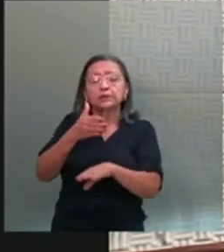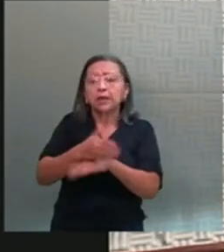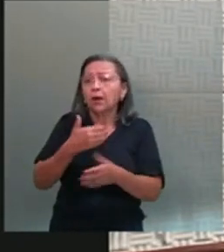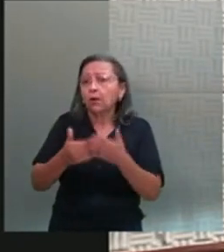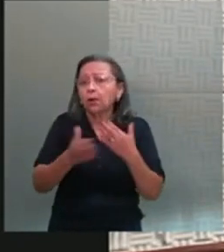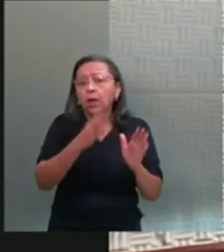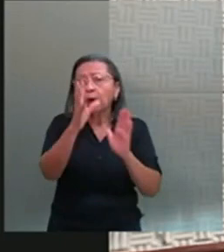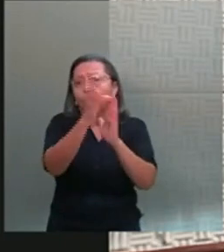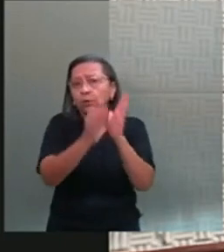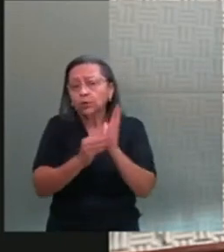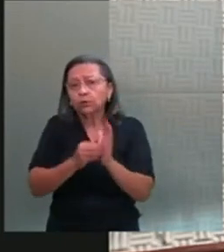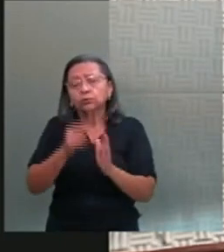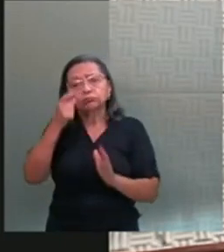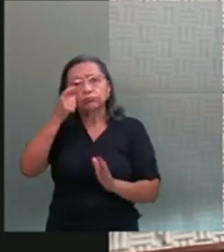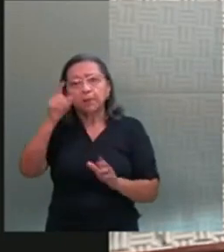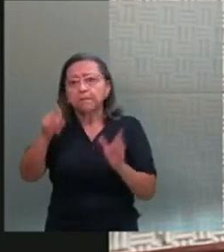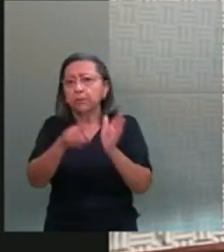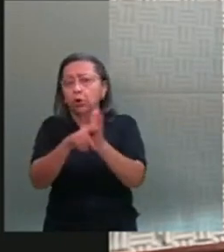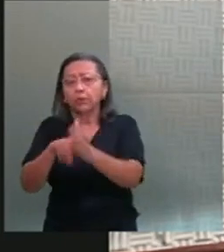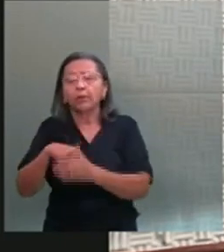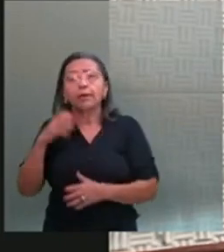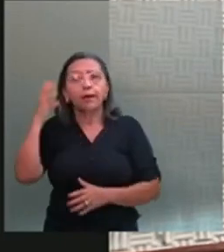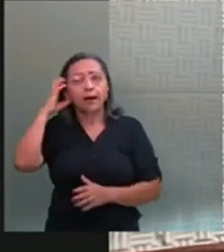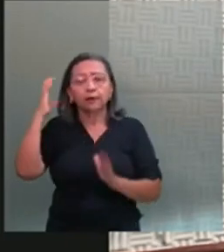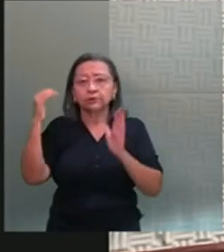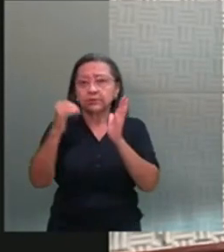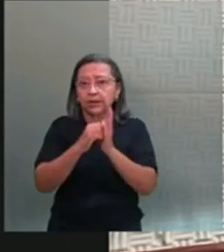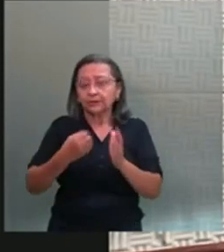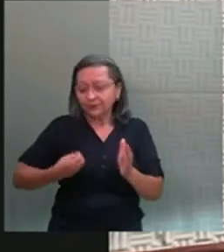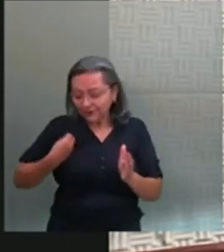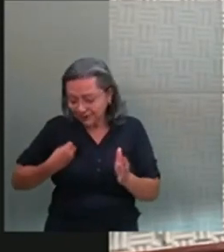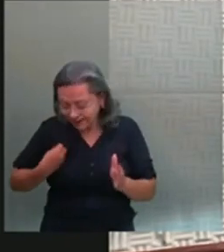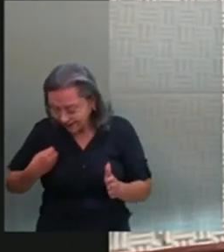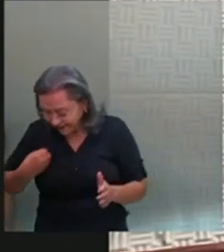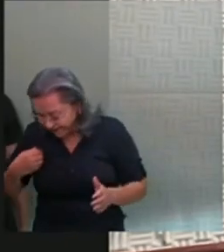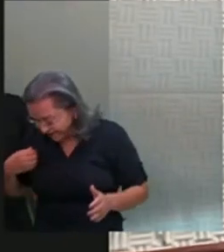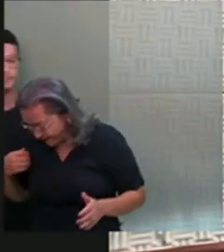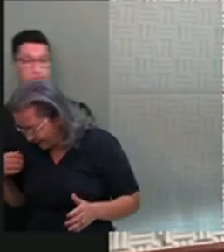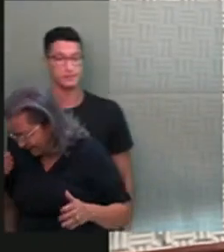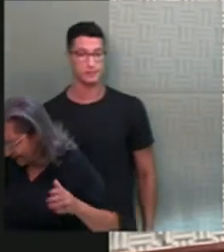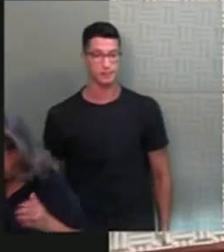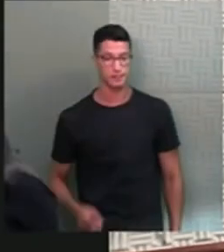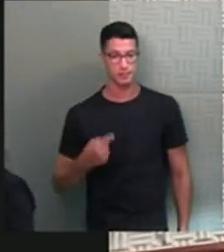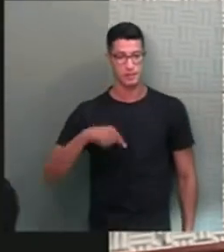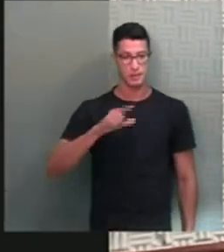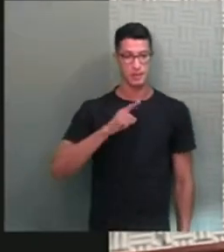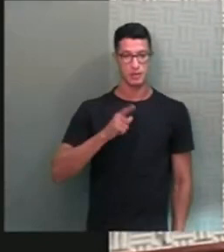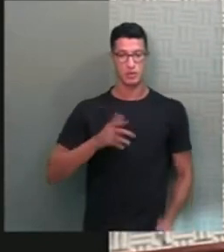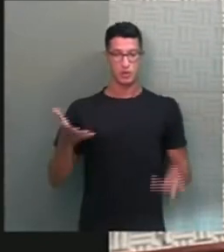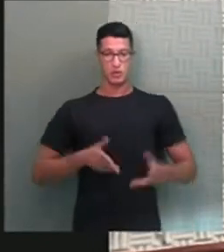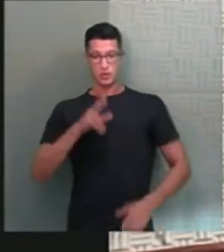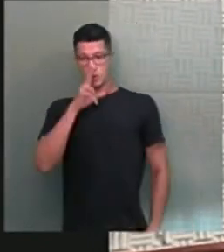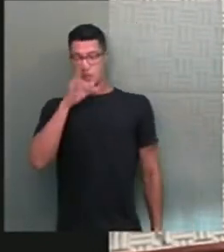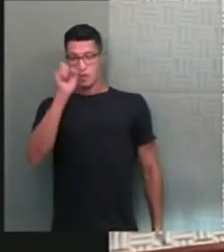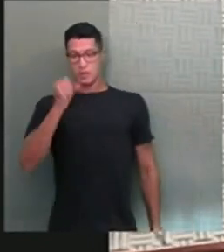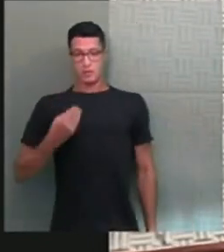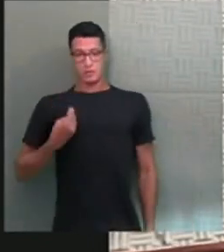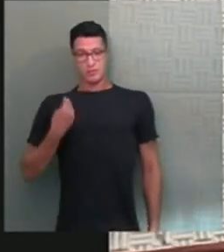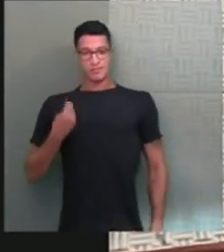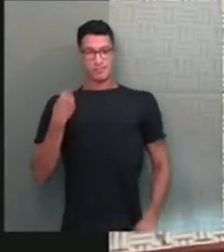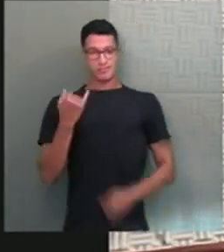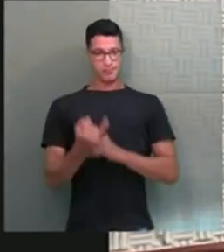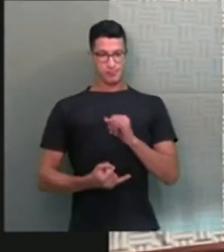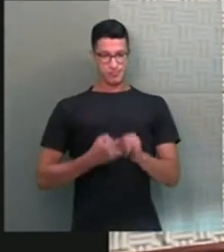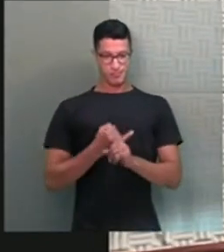qualquer conteúdo de seu interesse. E a Rádio Senado está muito antenada com isso. Temos hoje uma forte presença na internet,